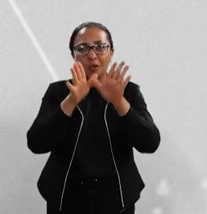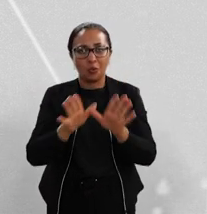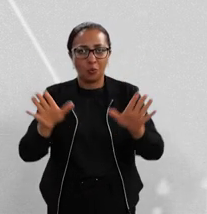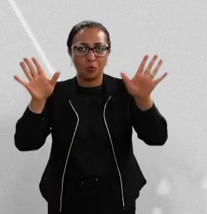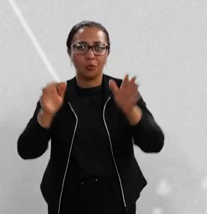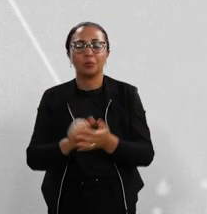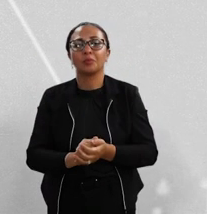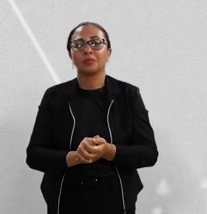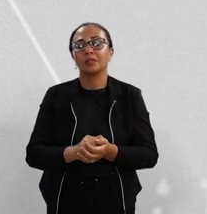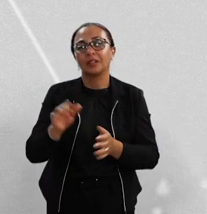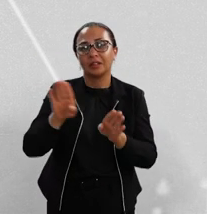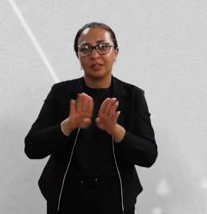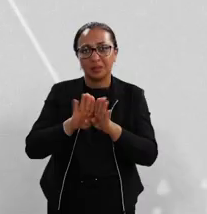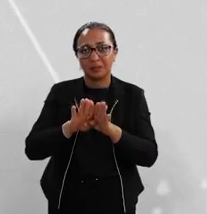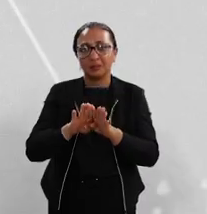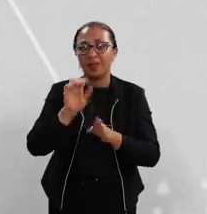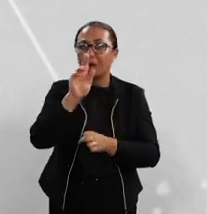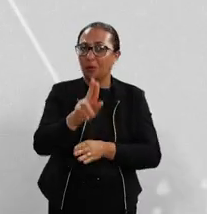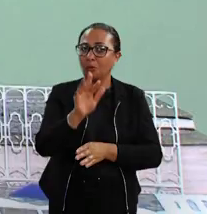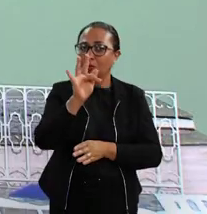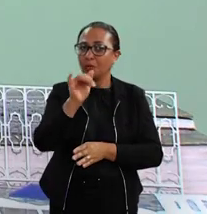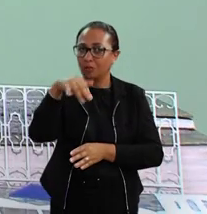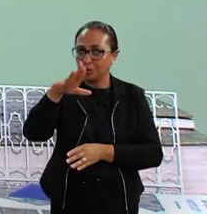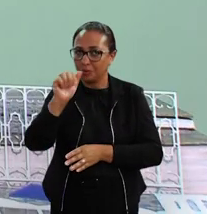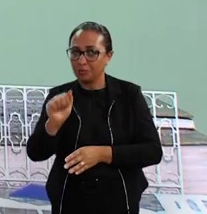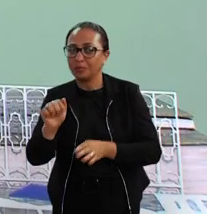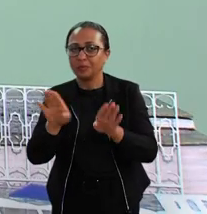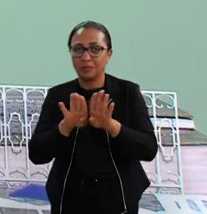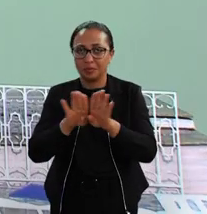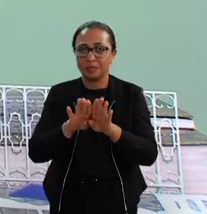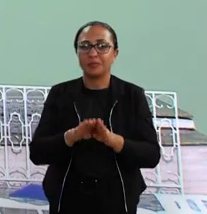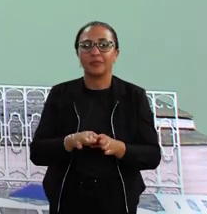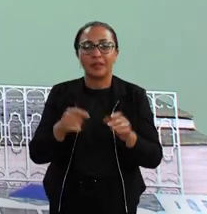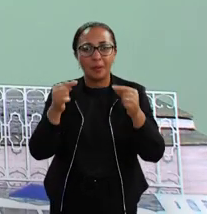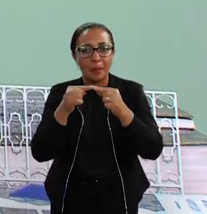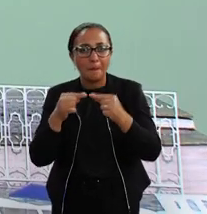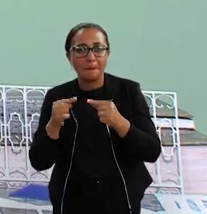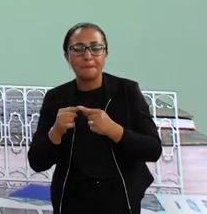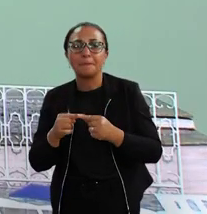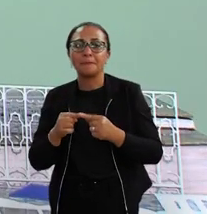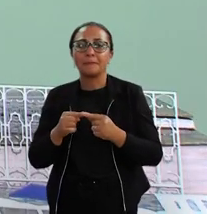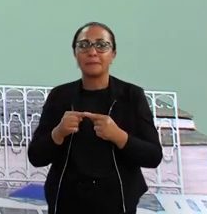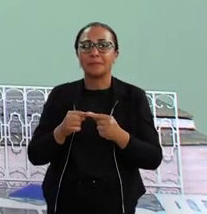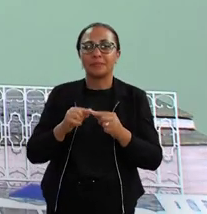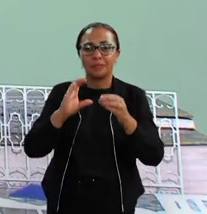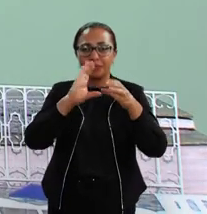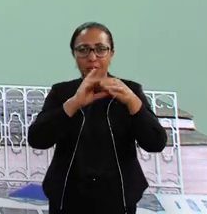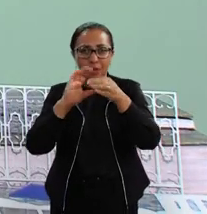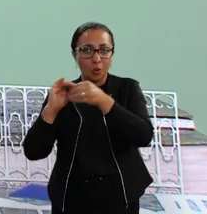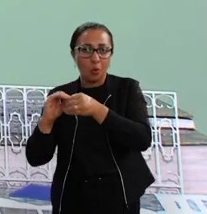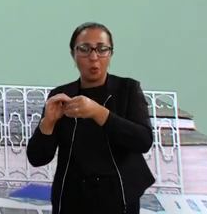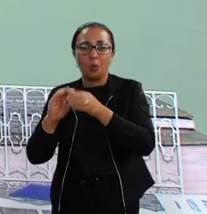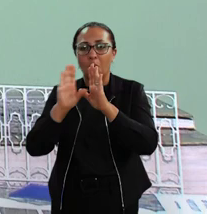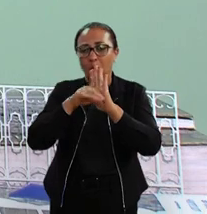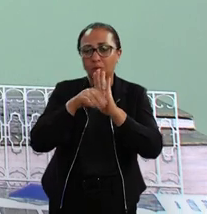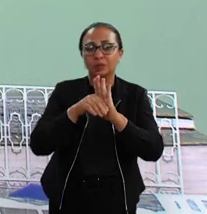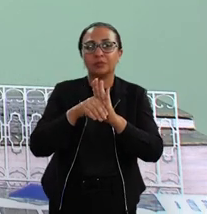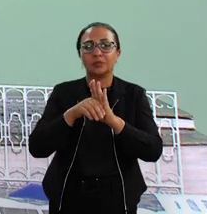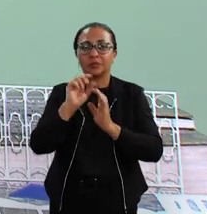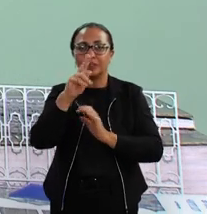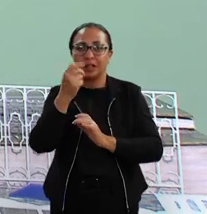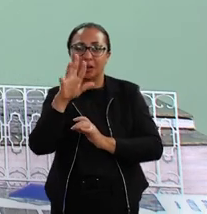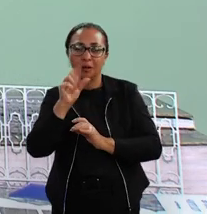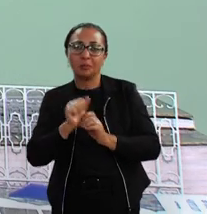José Ricardo no mestrado em design da UFMA também. A minha pesquisa ela aplica os conceitos ergonômicos para a interpretação dos